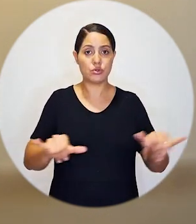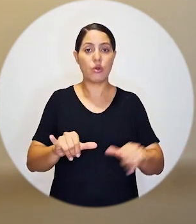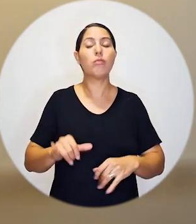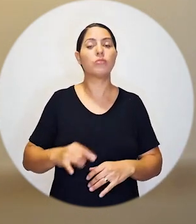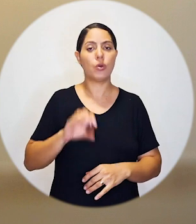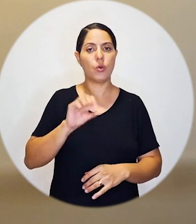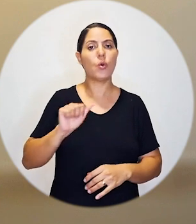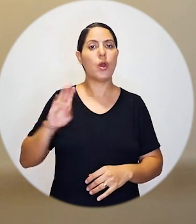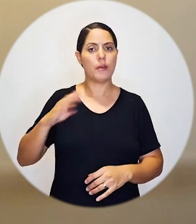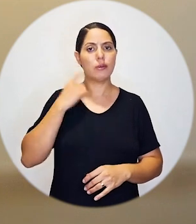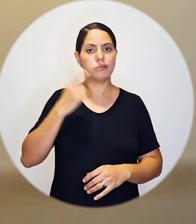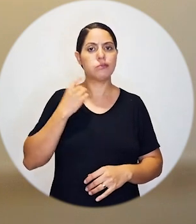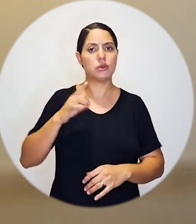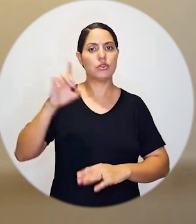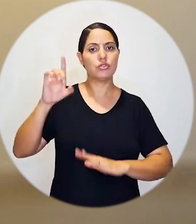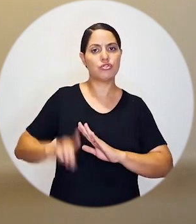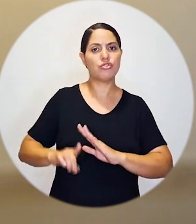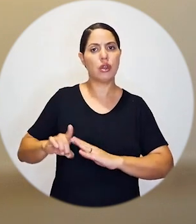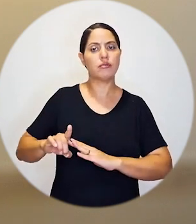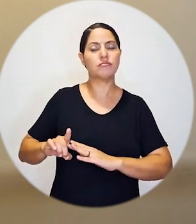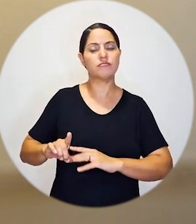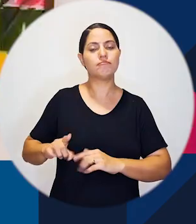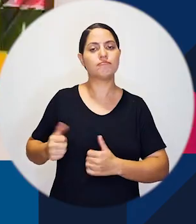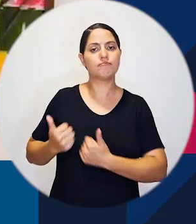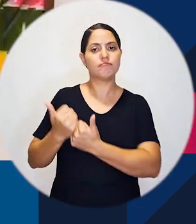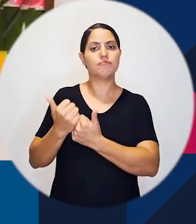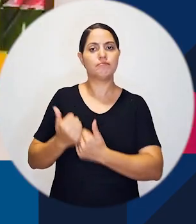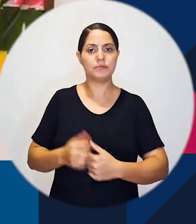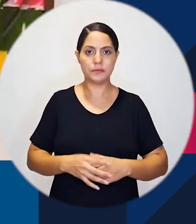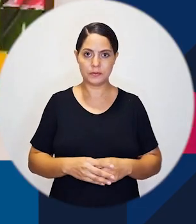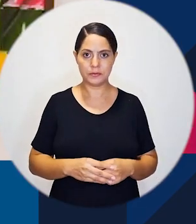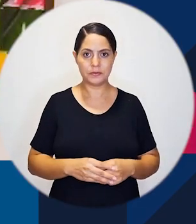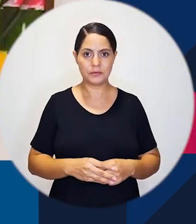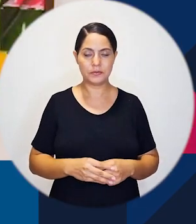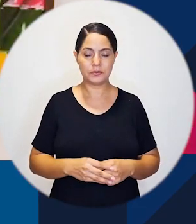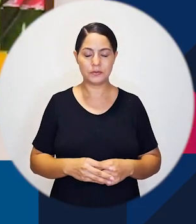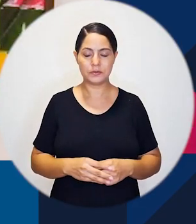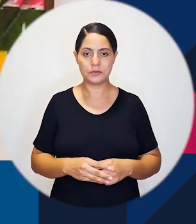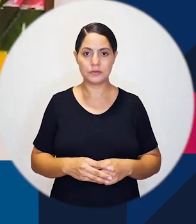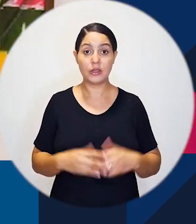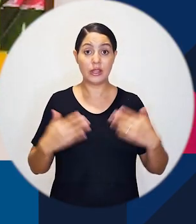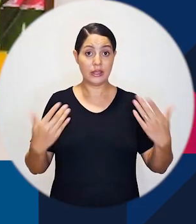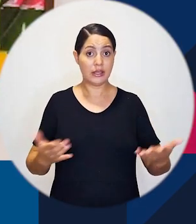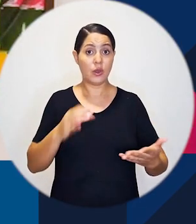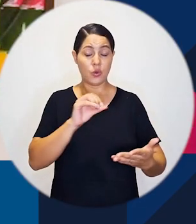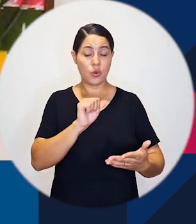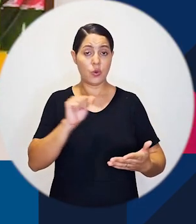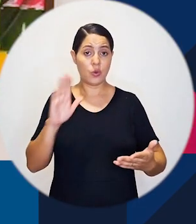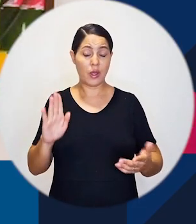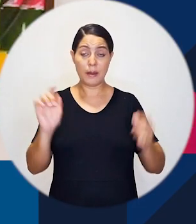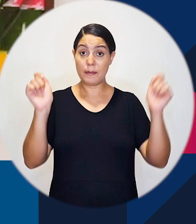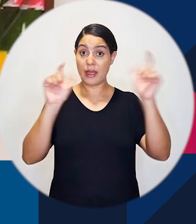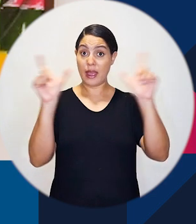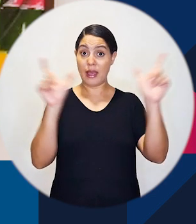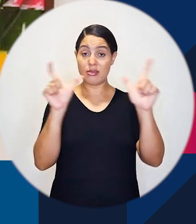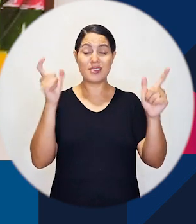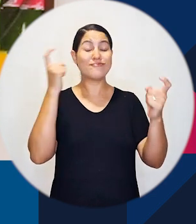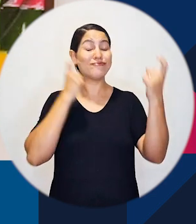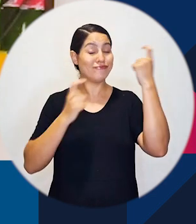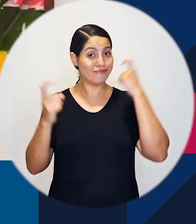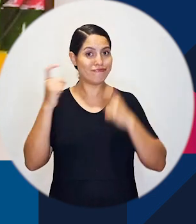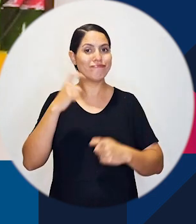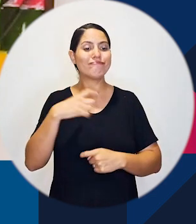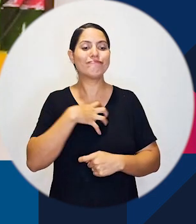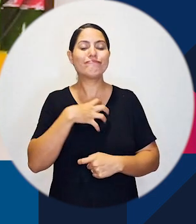a defesa das prerrogativas da advocacia. A Ordem dos Advogados do Brasil tem acompanhado com atenção e